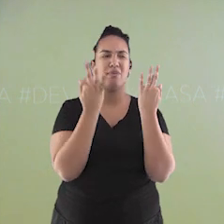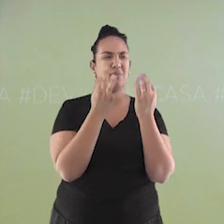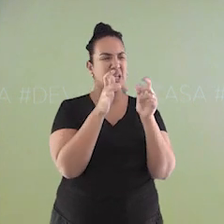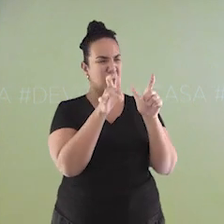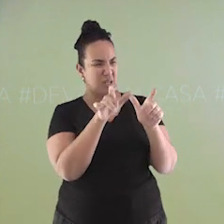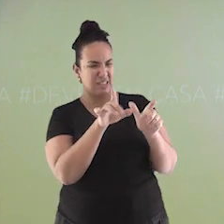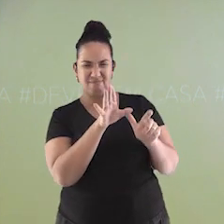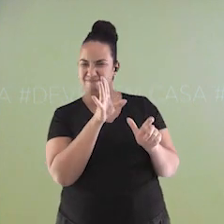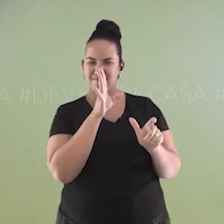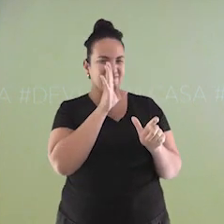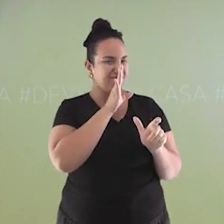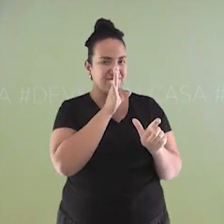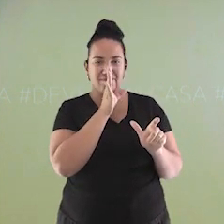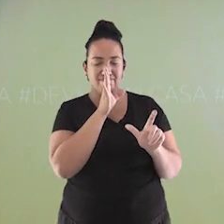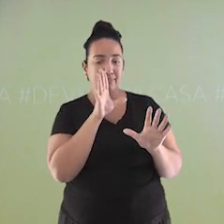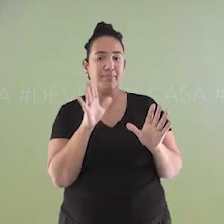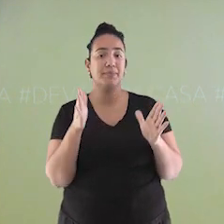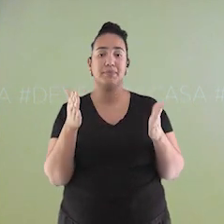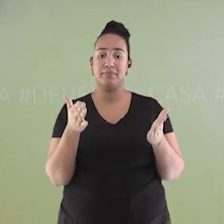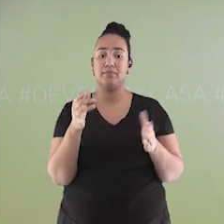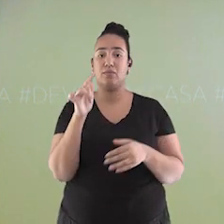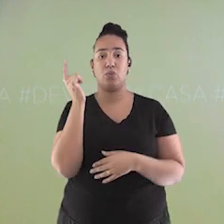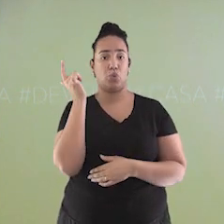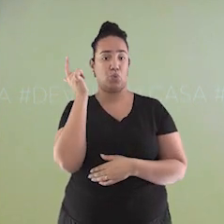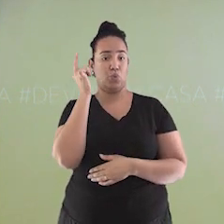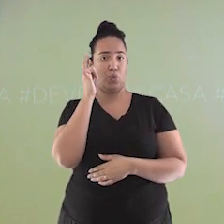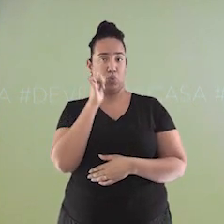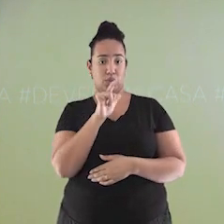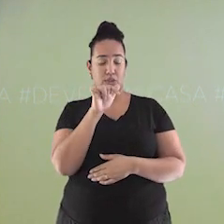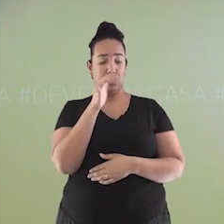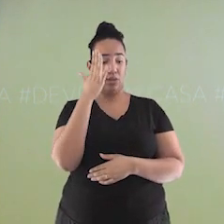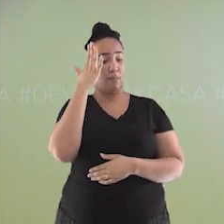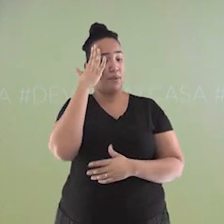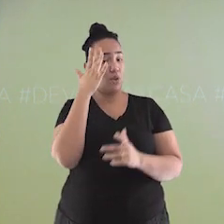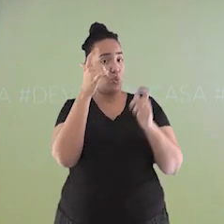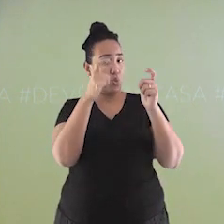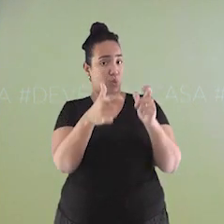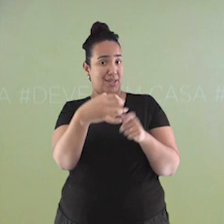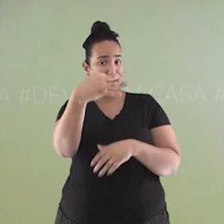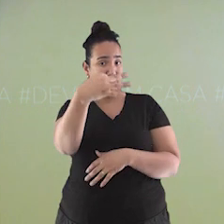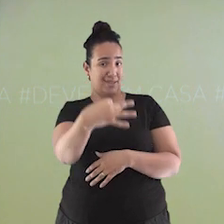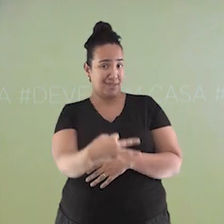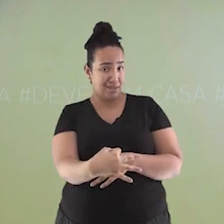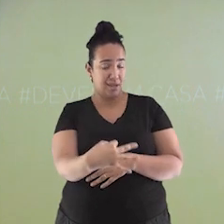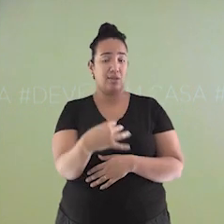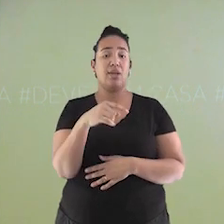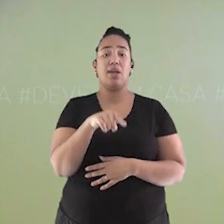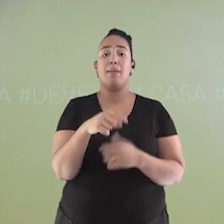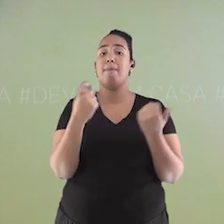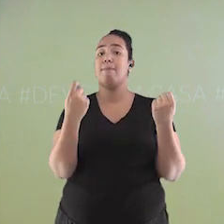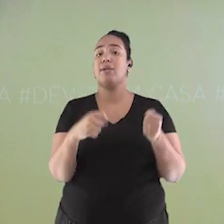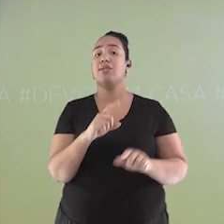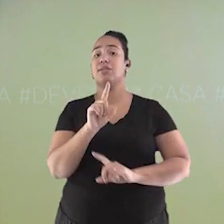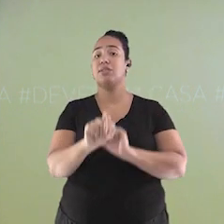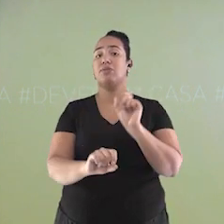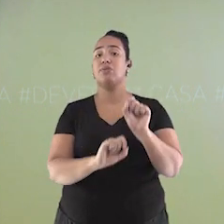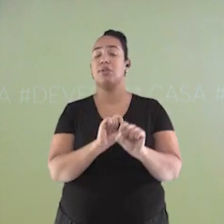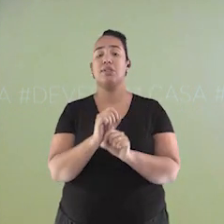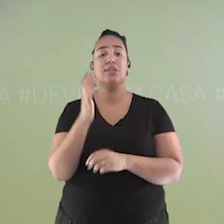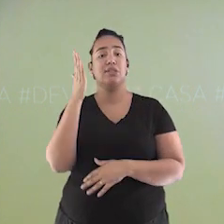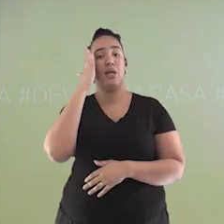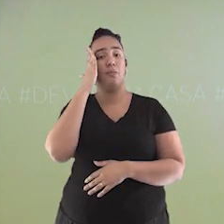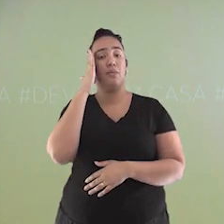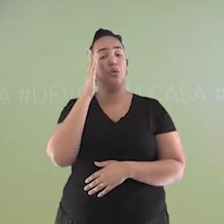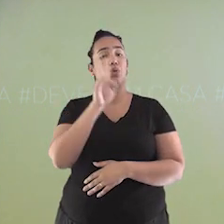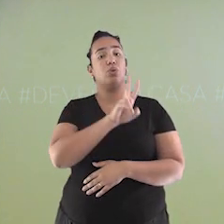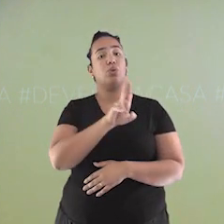não conheciam. Para conseguirem se localizar corretamente no lugar, precisavam saber